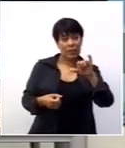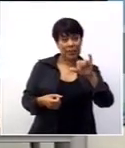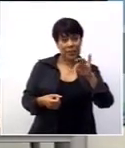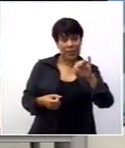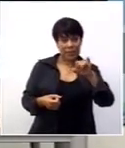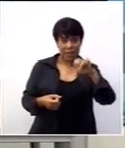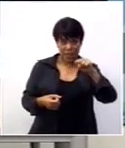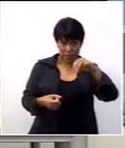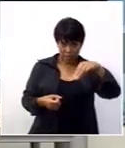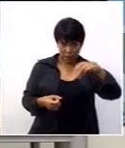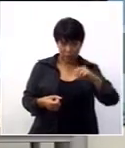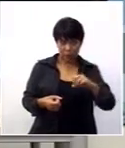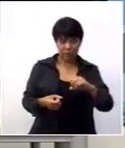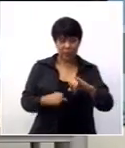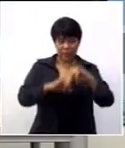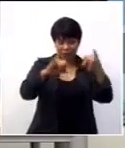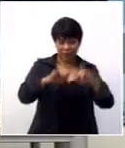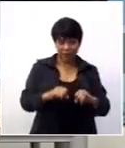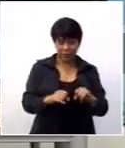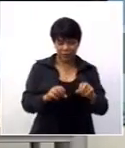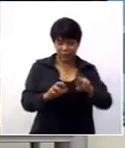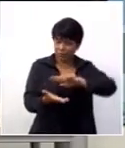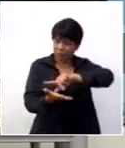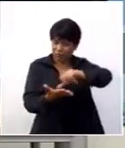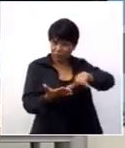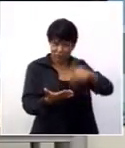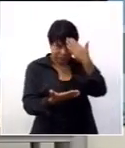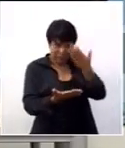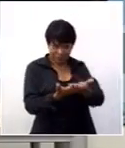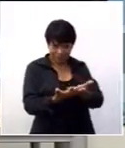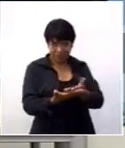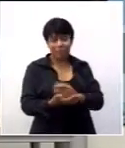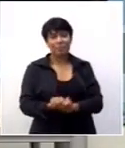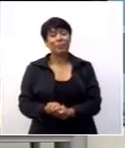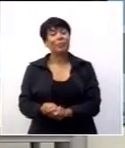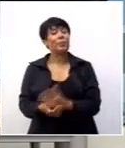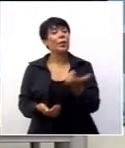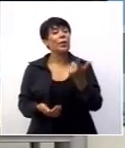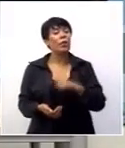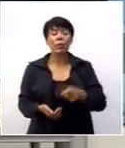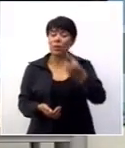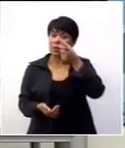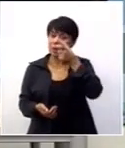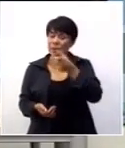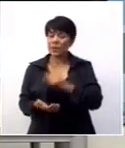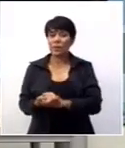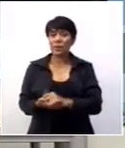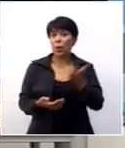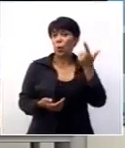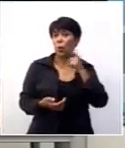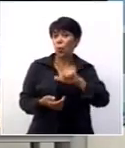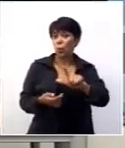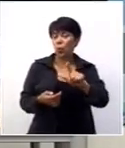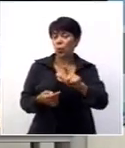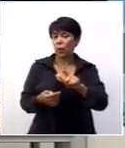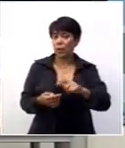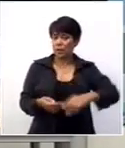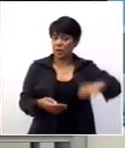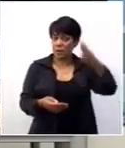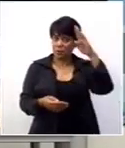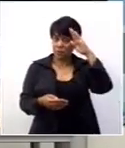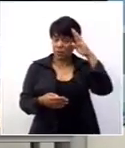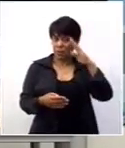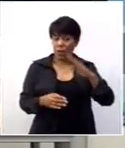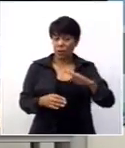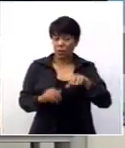tá bom? E bom, outro ponto interessante aqui é a gente entender que as conquistas militares vão ter um momento de